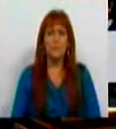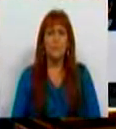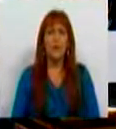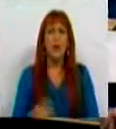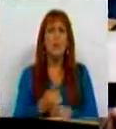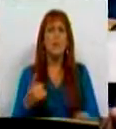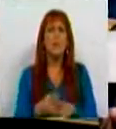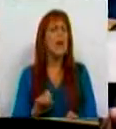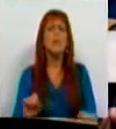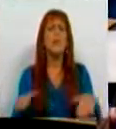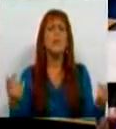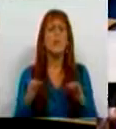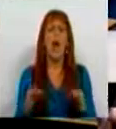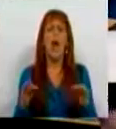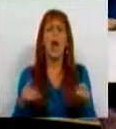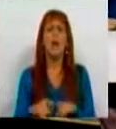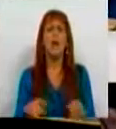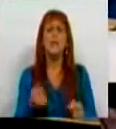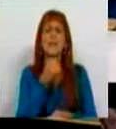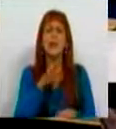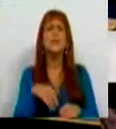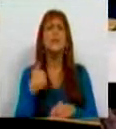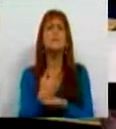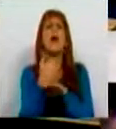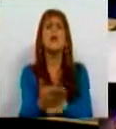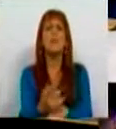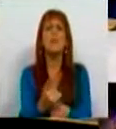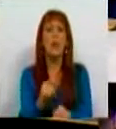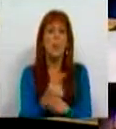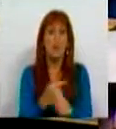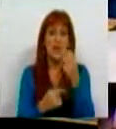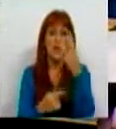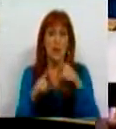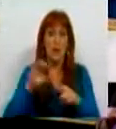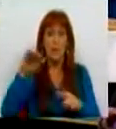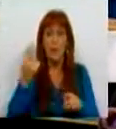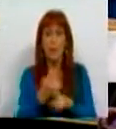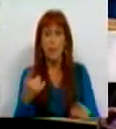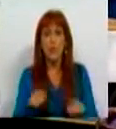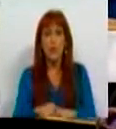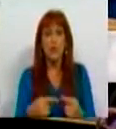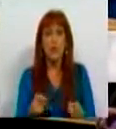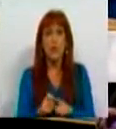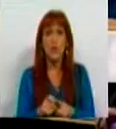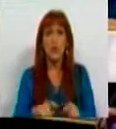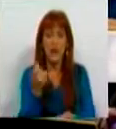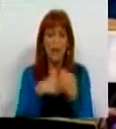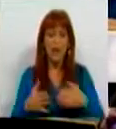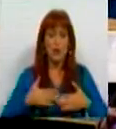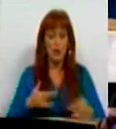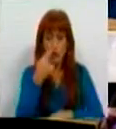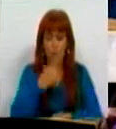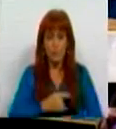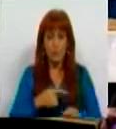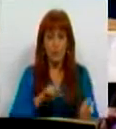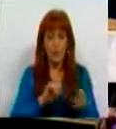Por que razão não foi possível adiar esta decisão para mais tarde? Por 3 razões. Primeiro, porque a venda voluntária do Banif